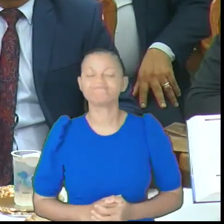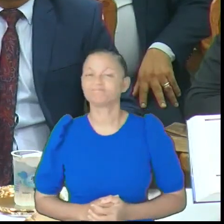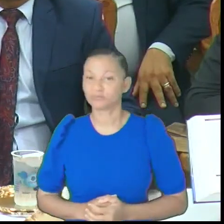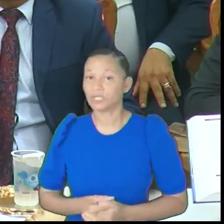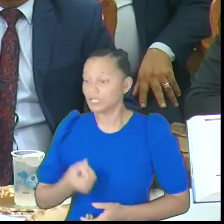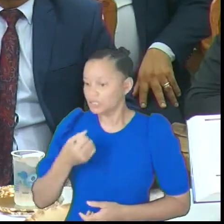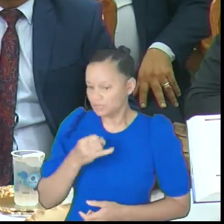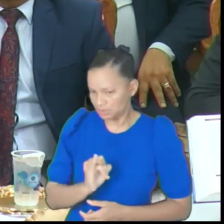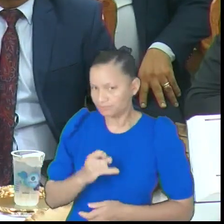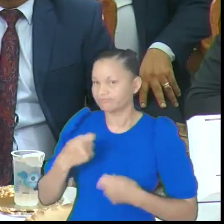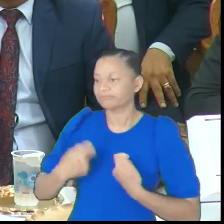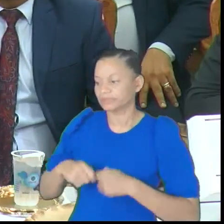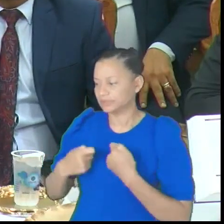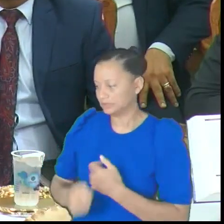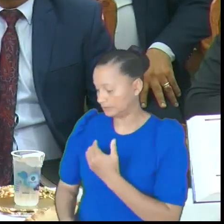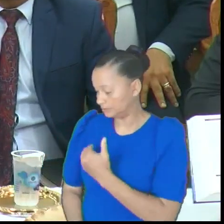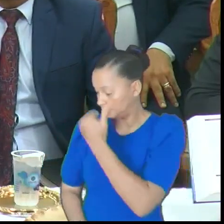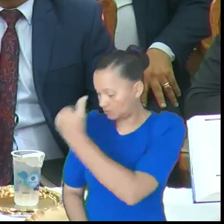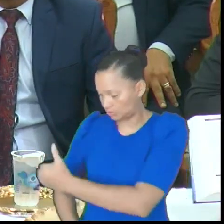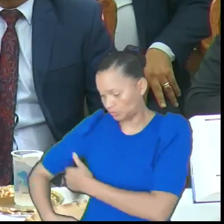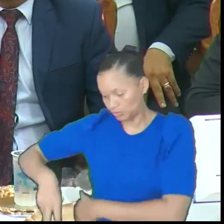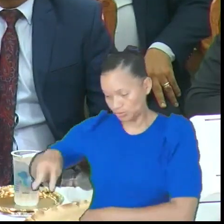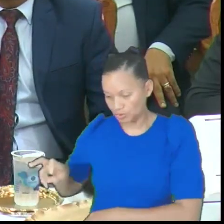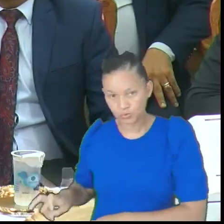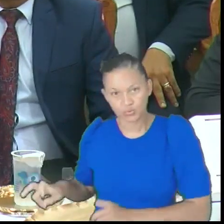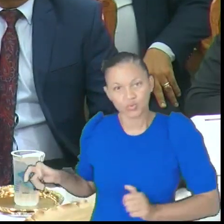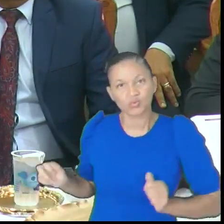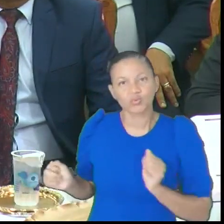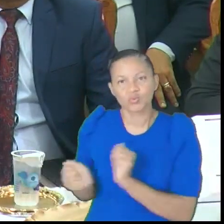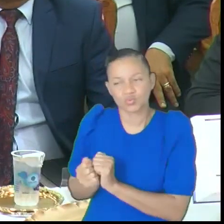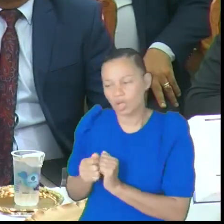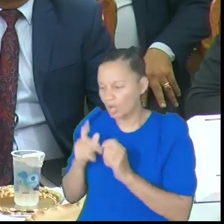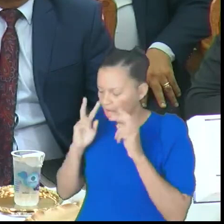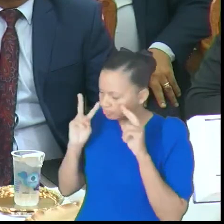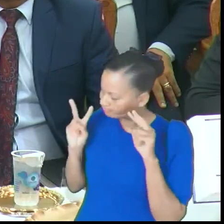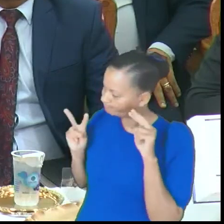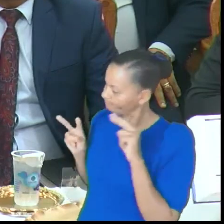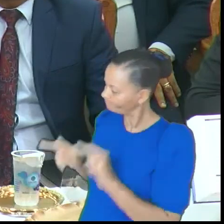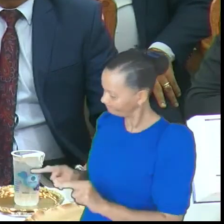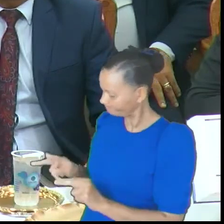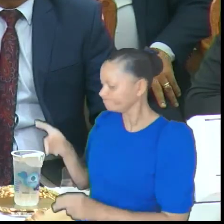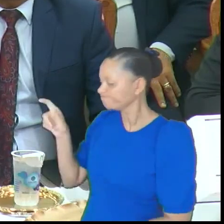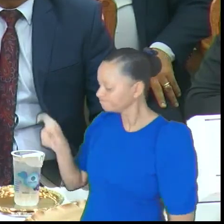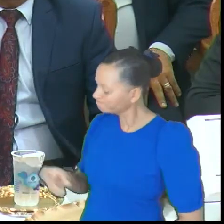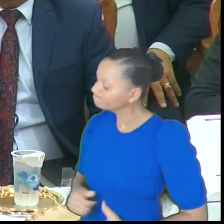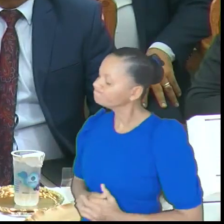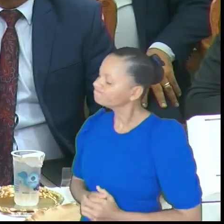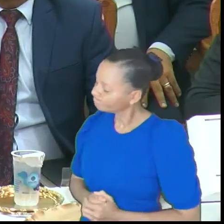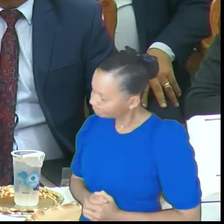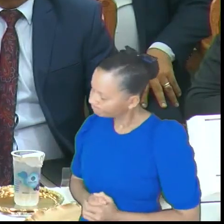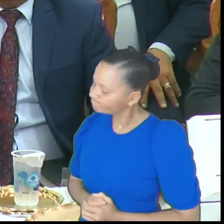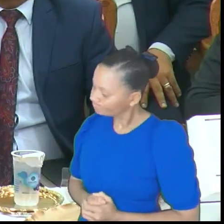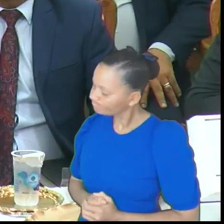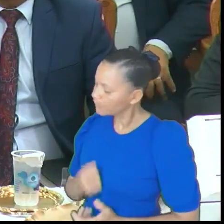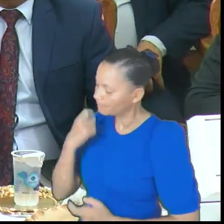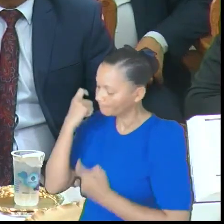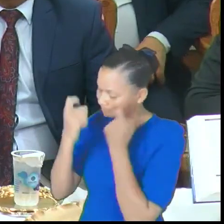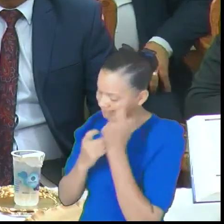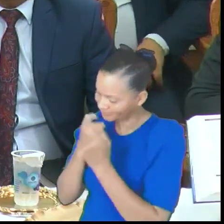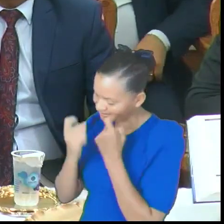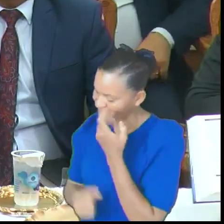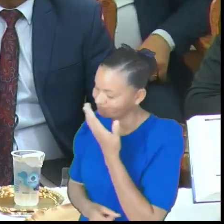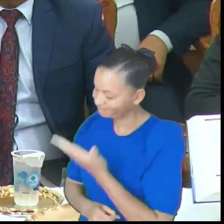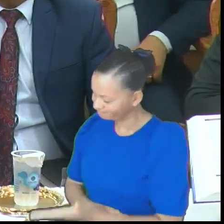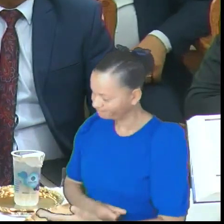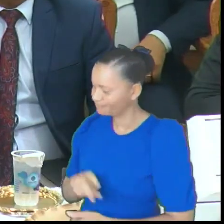Se importar com quem sentou do nosso lado, olhar para quem sentou do nosso lado, se importar com o